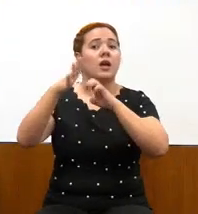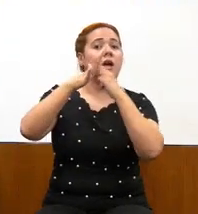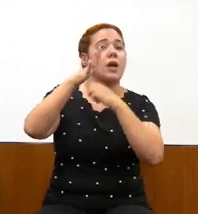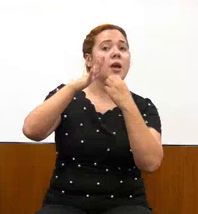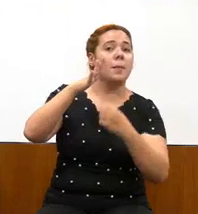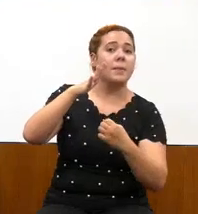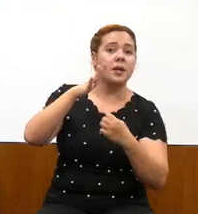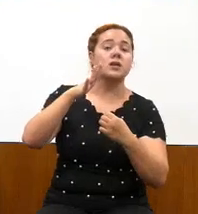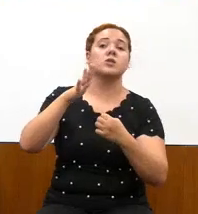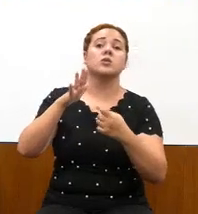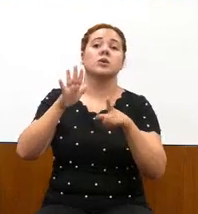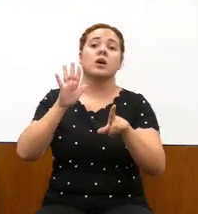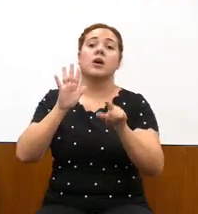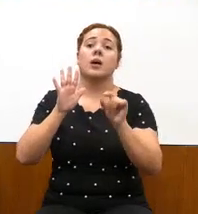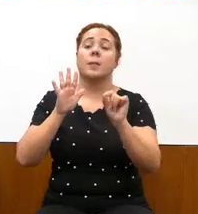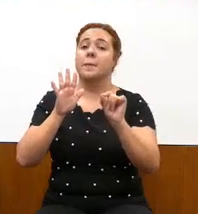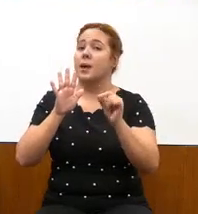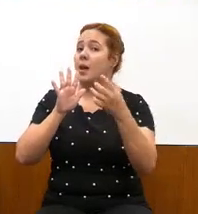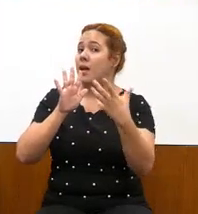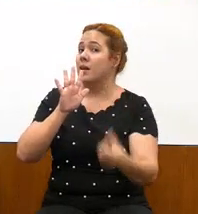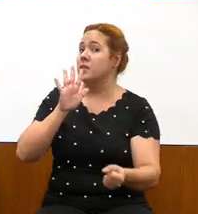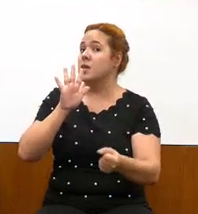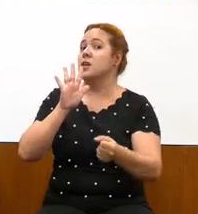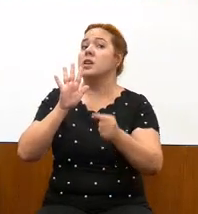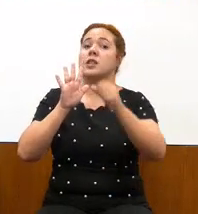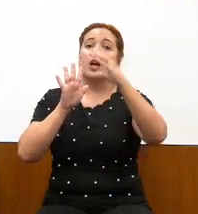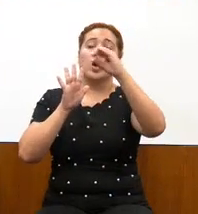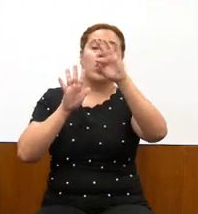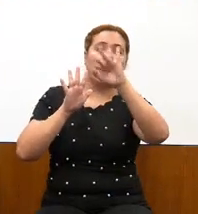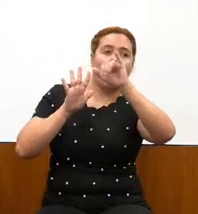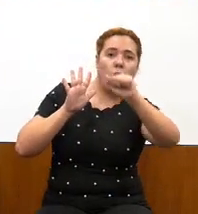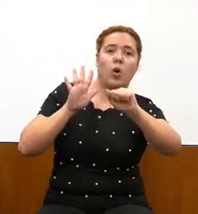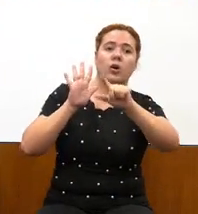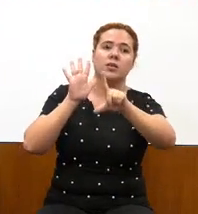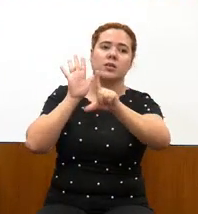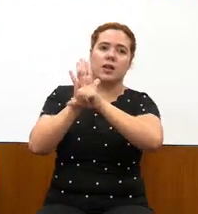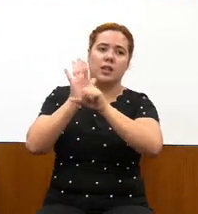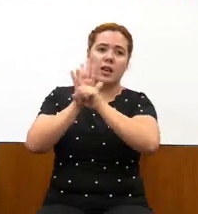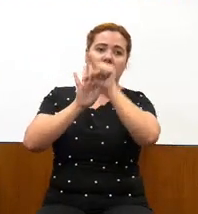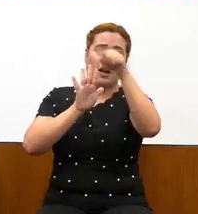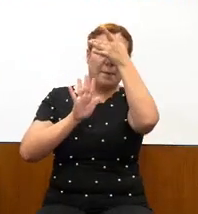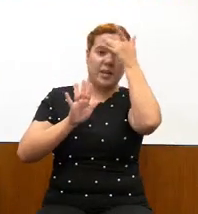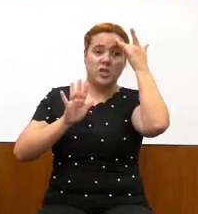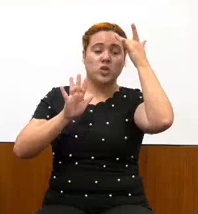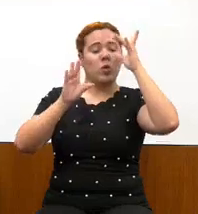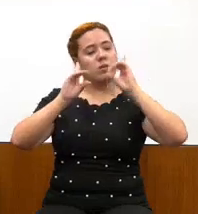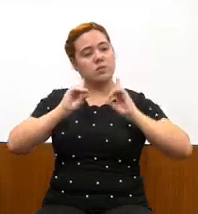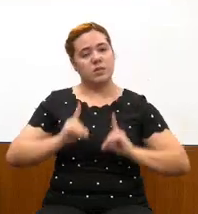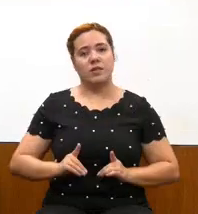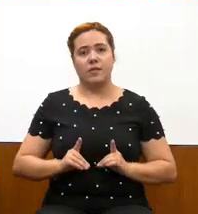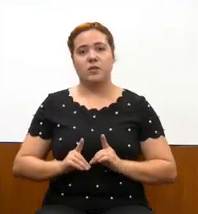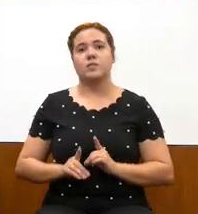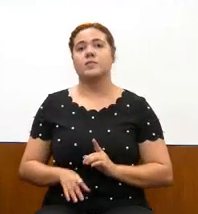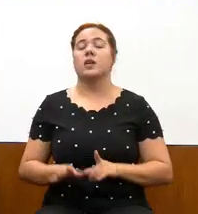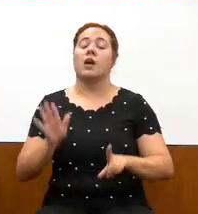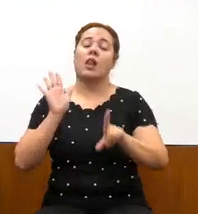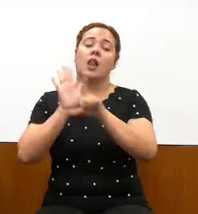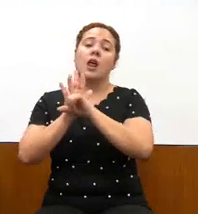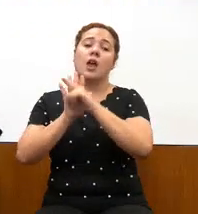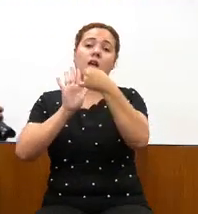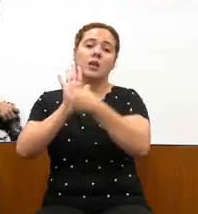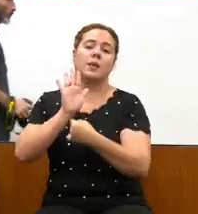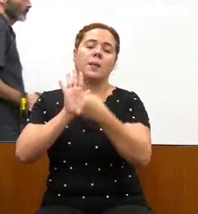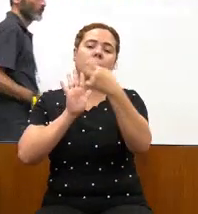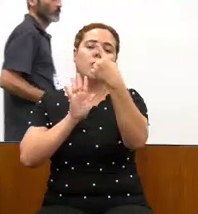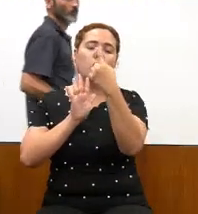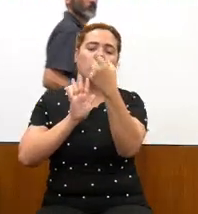quanto ao cumprimento do percentual de cotas para pessoas com deficiência determinado pela Lei Federal